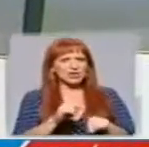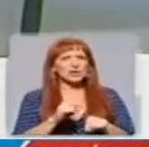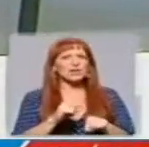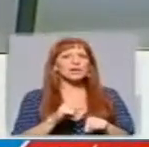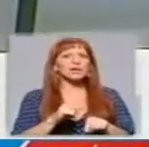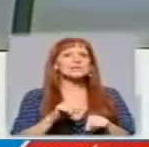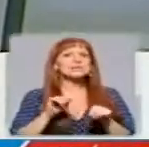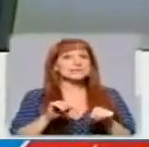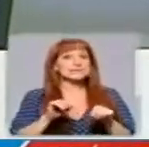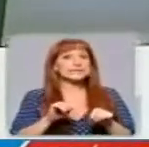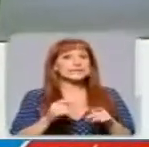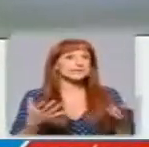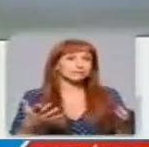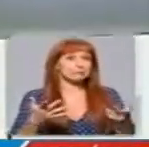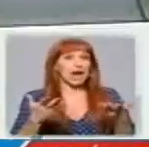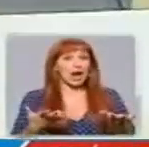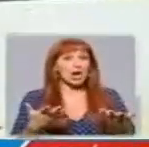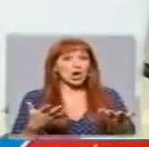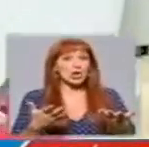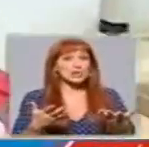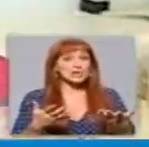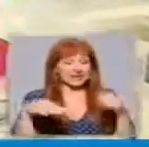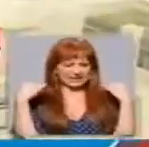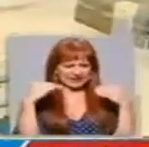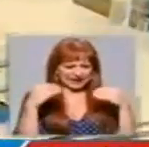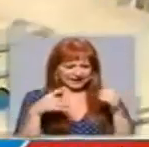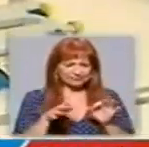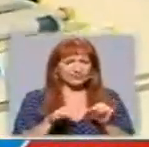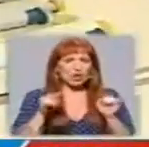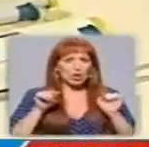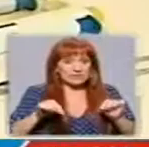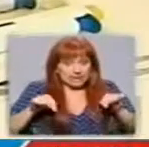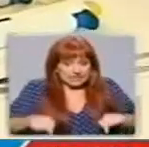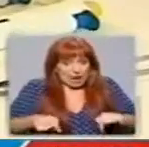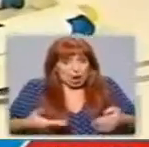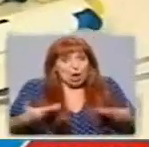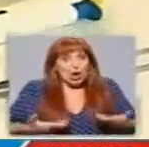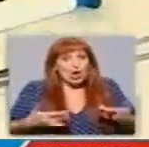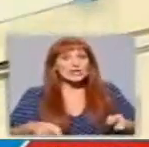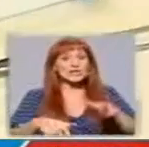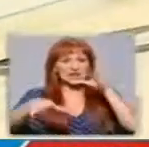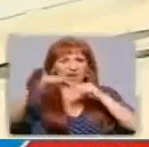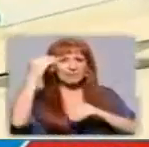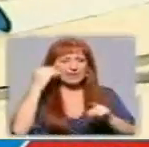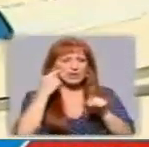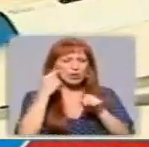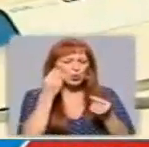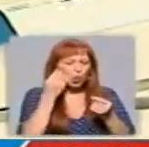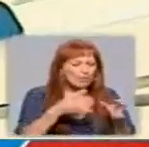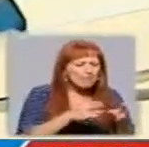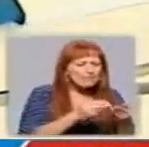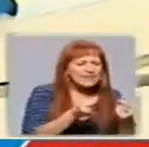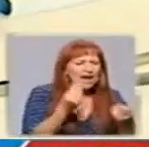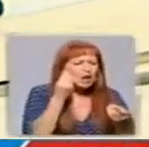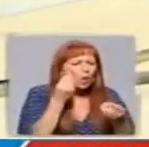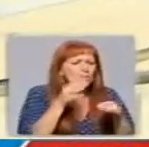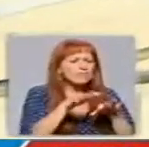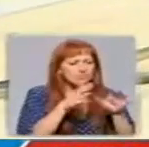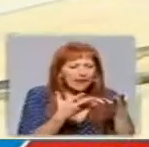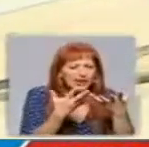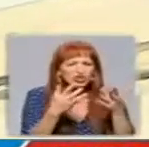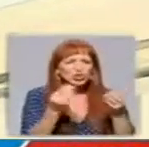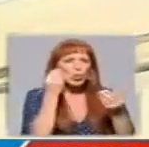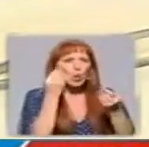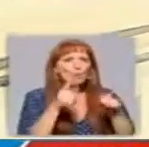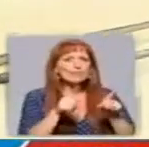e pronto estamos estamos aqui estamos a treinar começamos agora mesmo estas aprender a manusear o material e